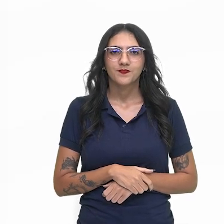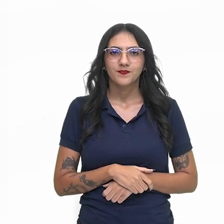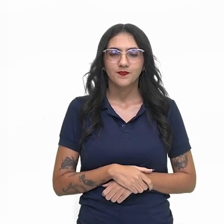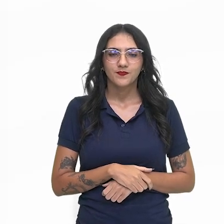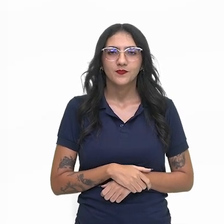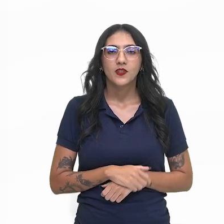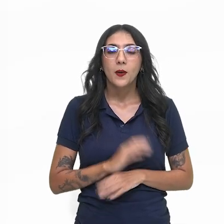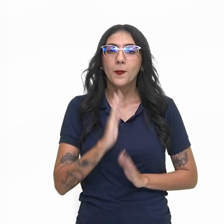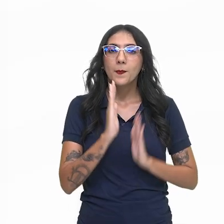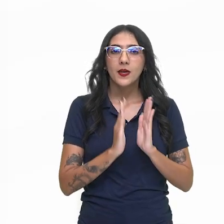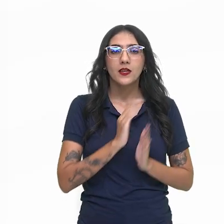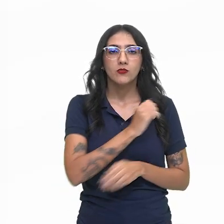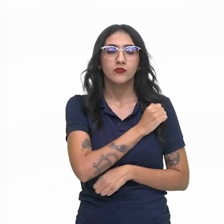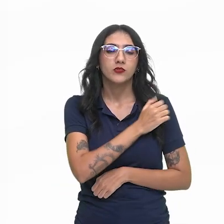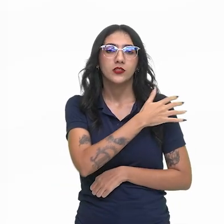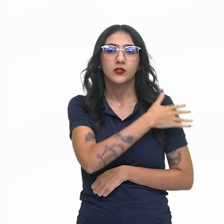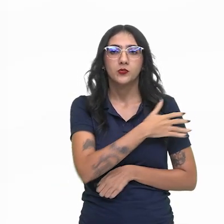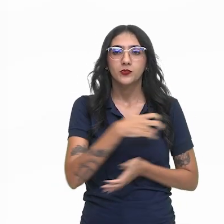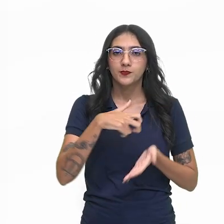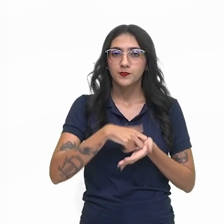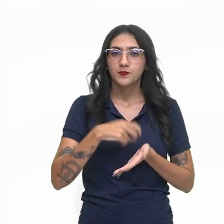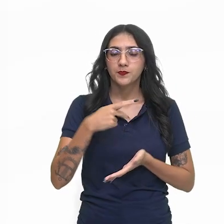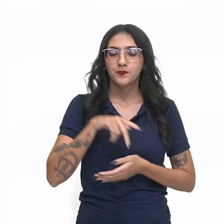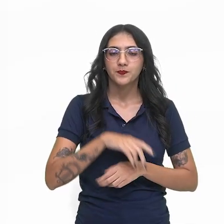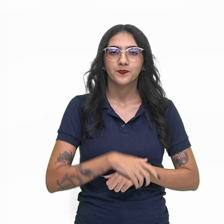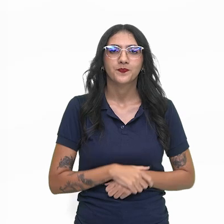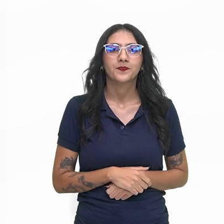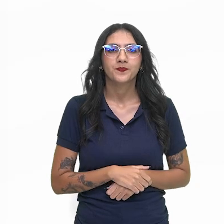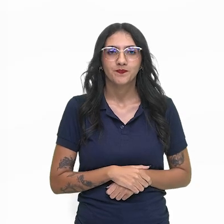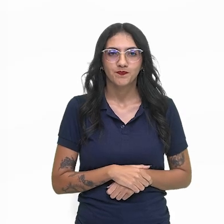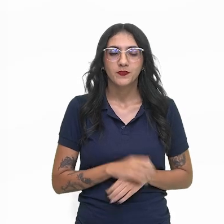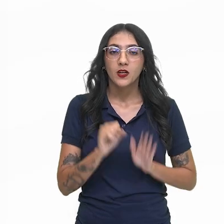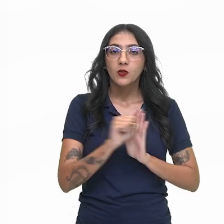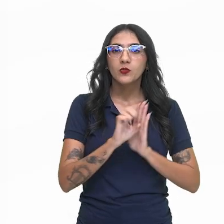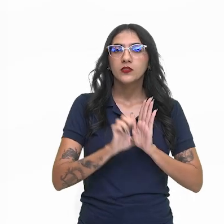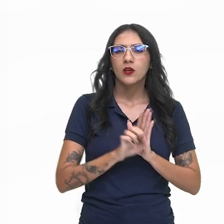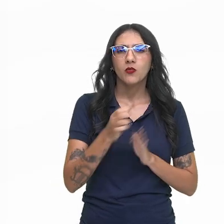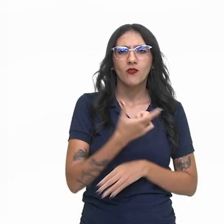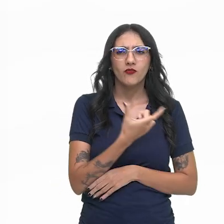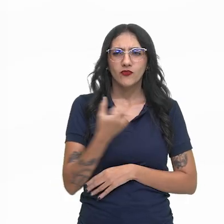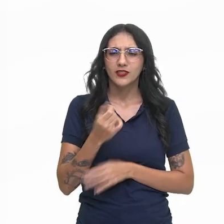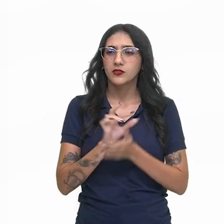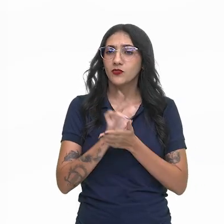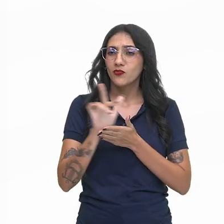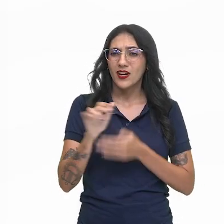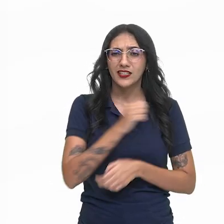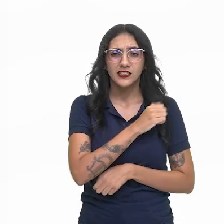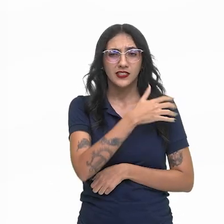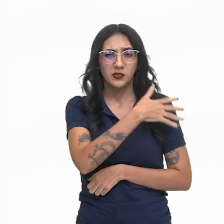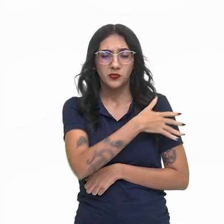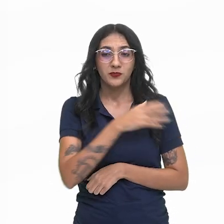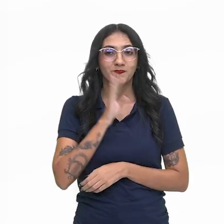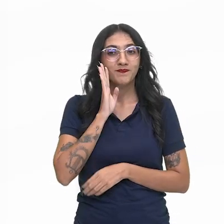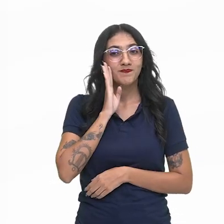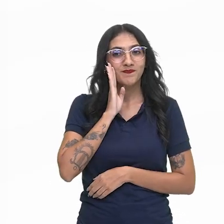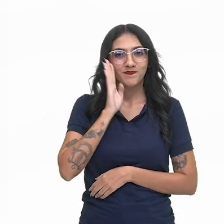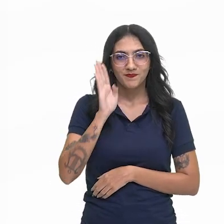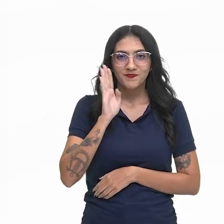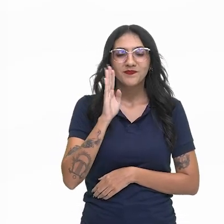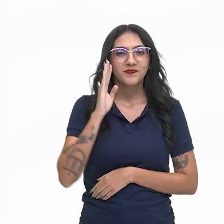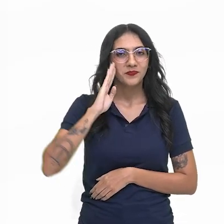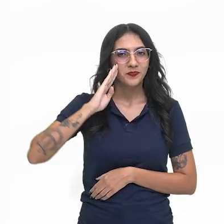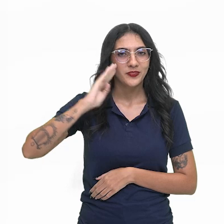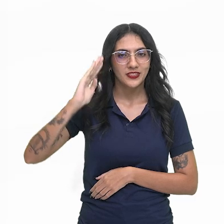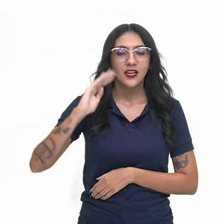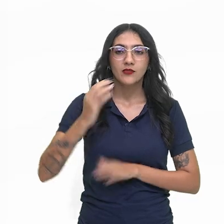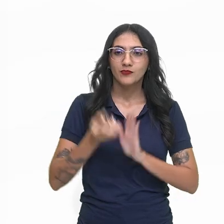na América Latina. No século XX, uma série de ditaduras, sobretudo militares,